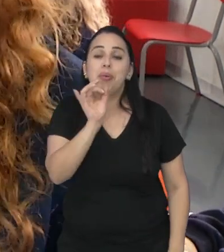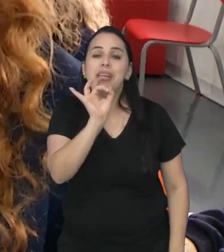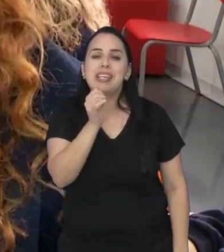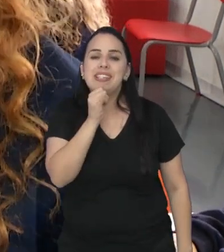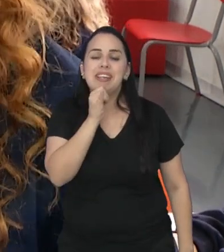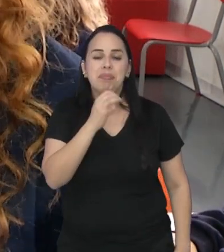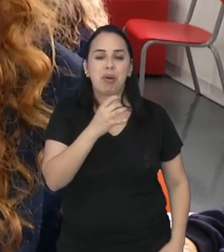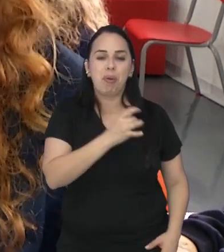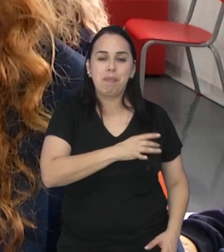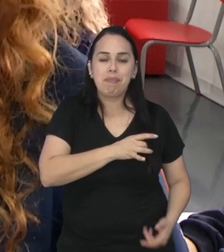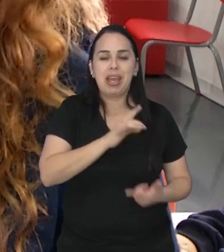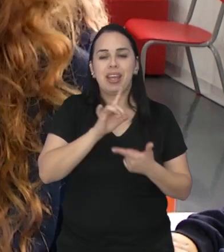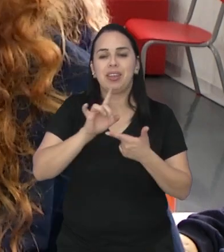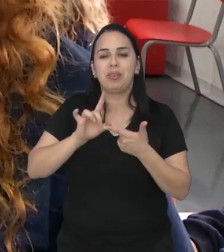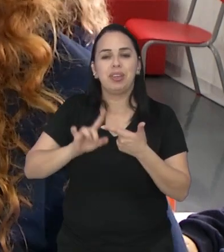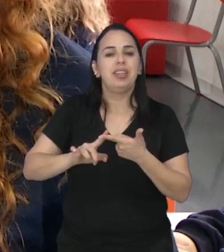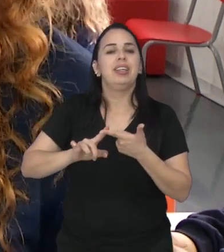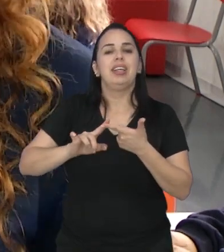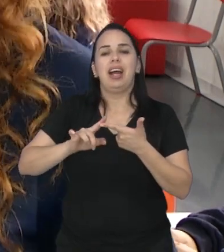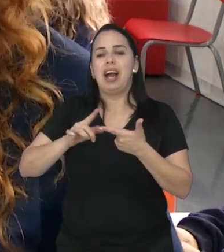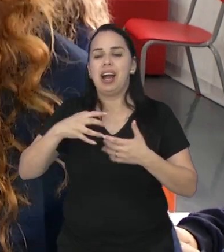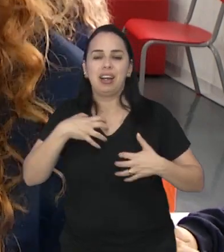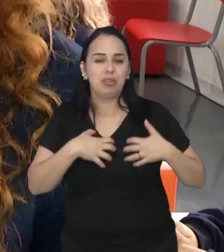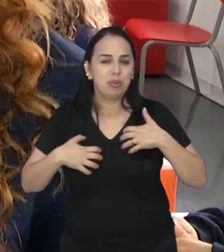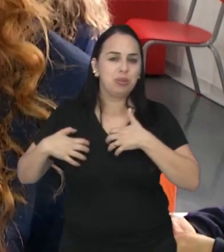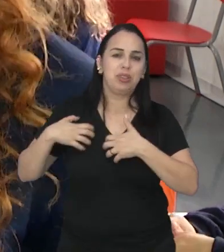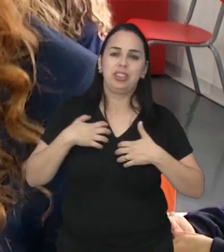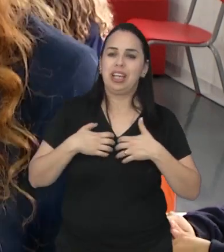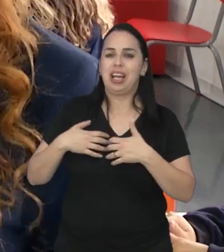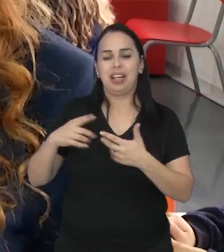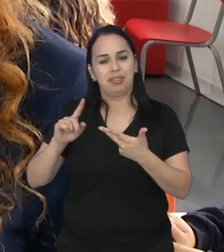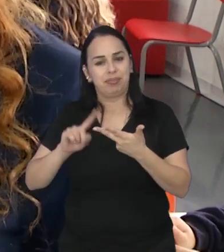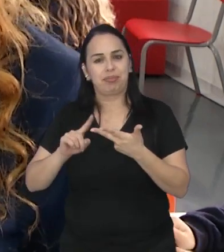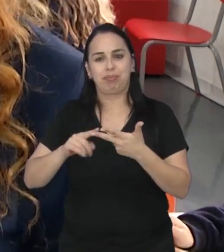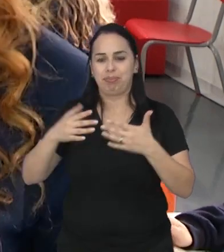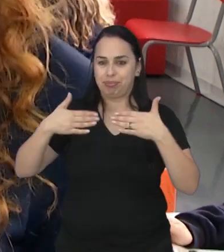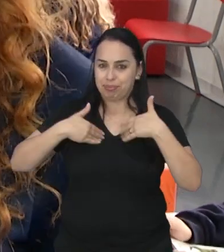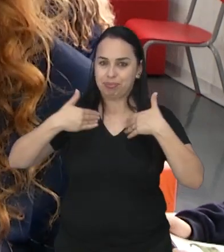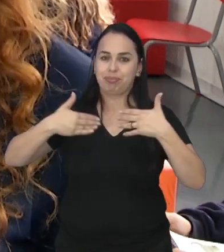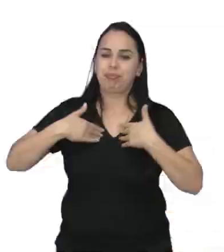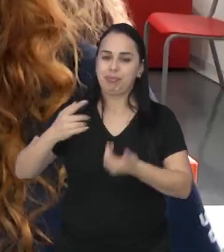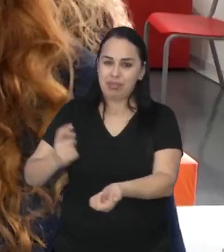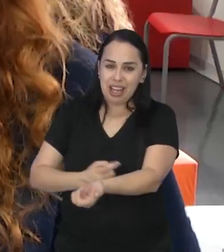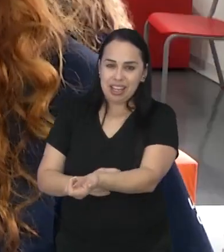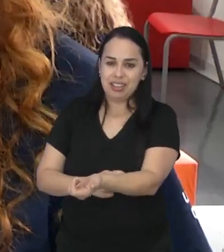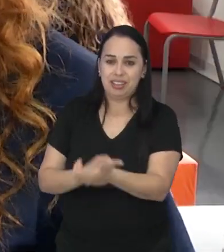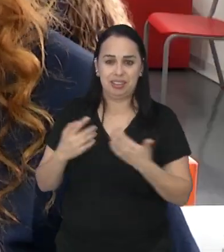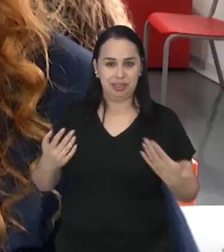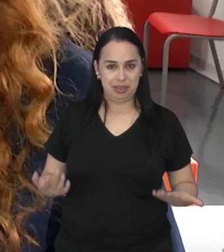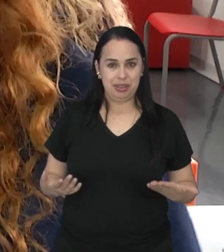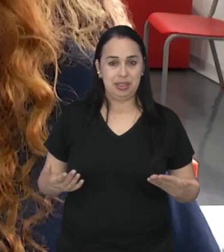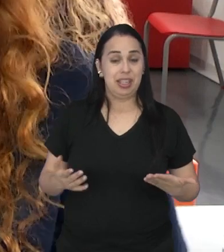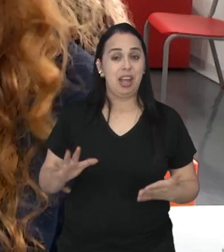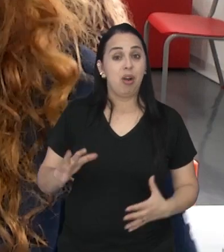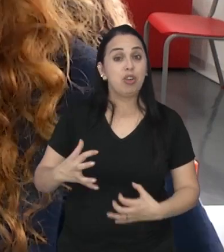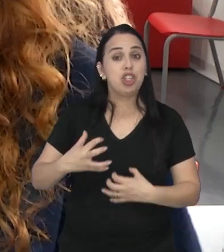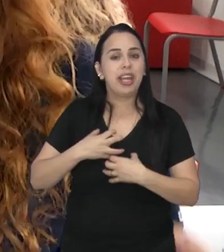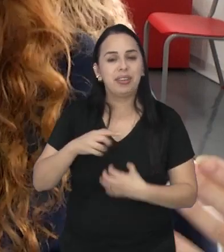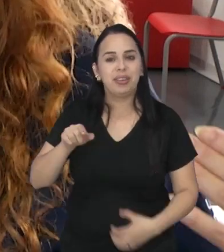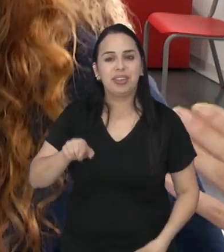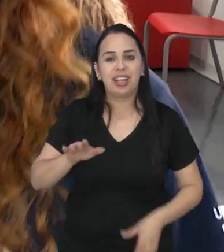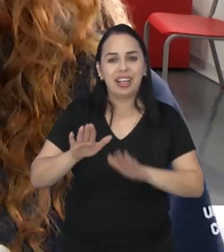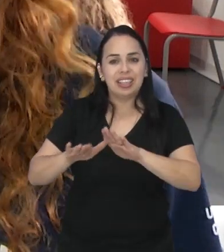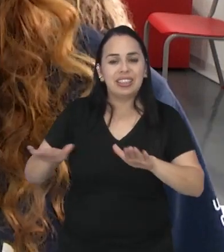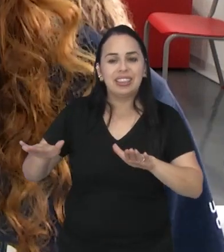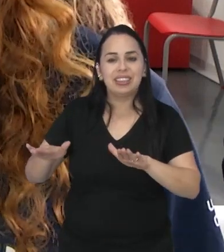o medo, a angústia, a alegria, a tristeza, a raiva, através de uma leitura. Como diz José Saramago, é uma forma da criança,